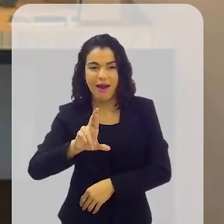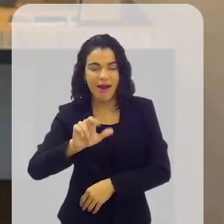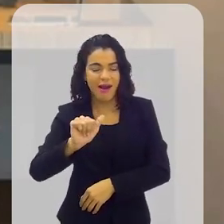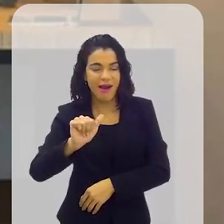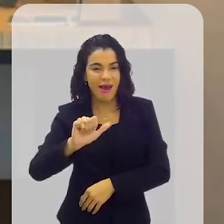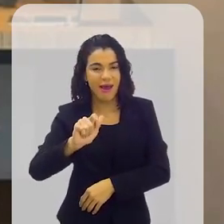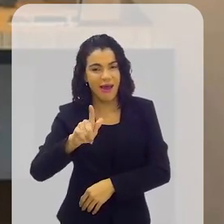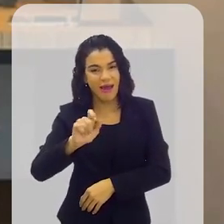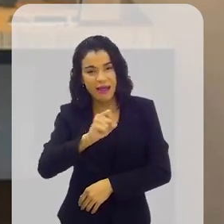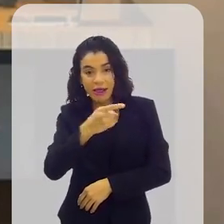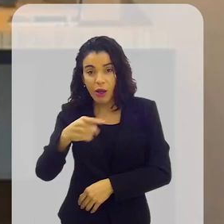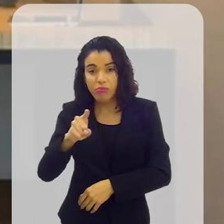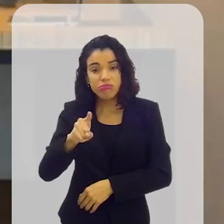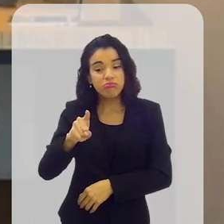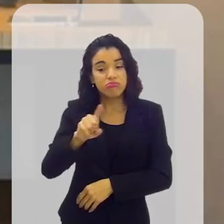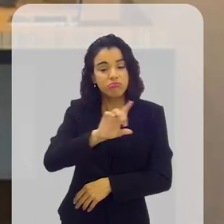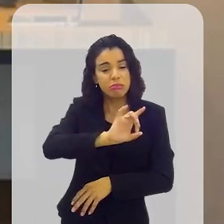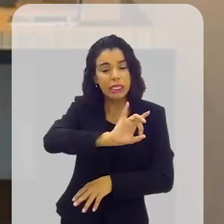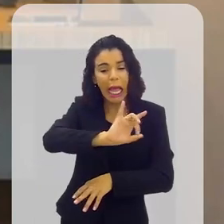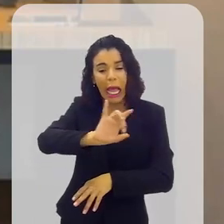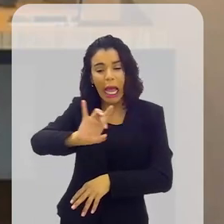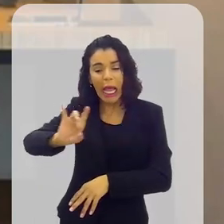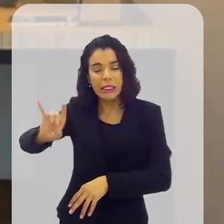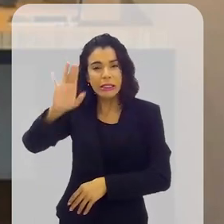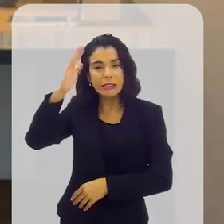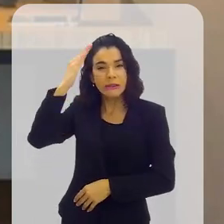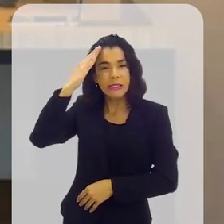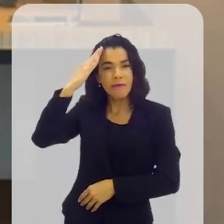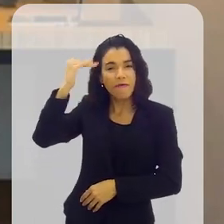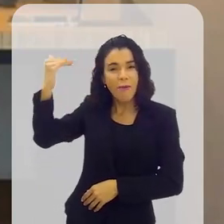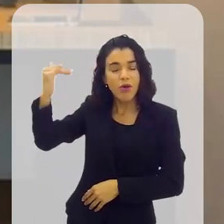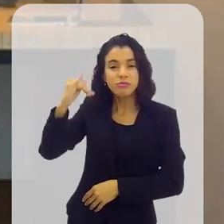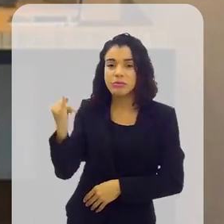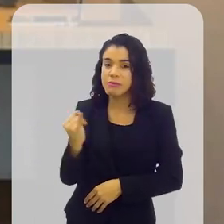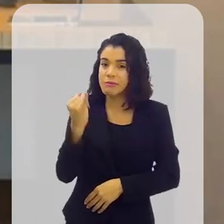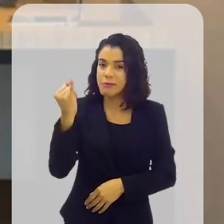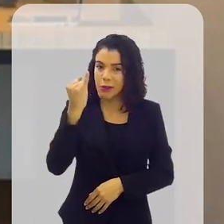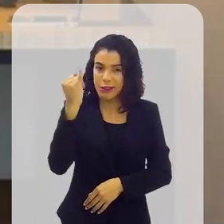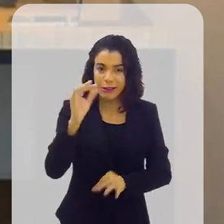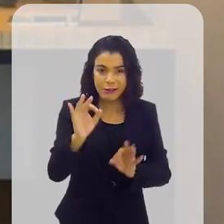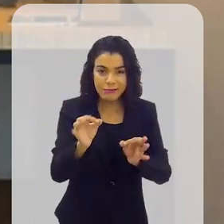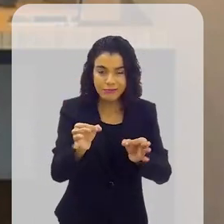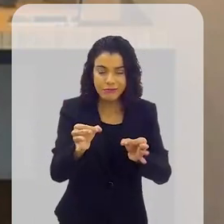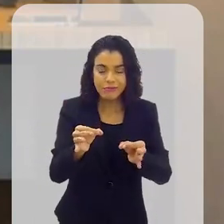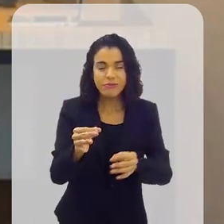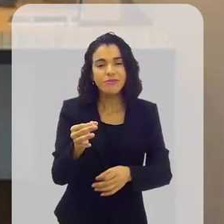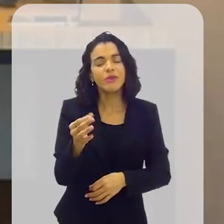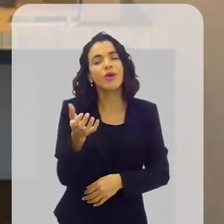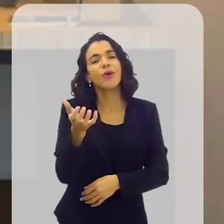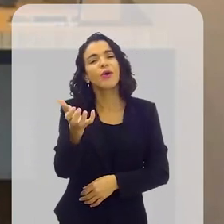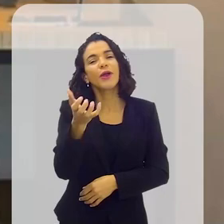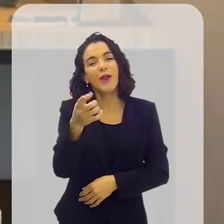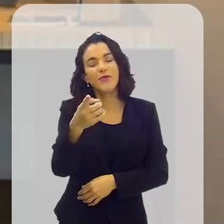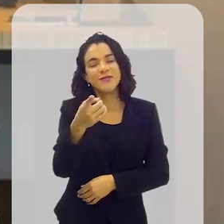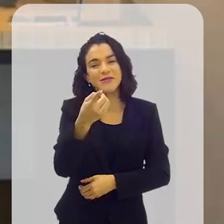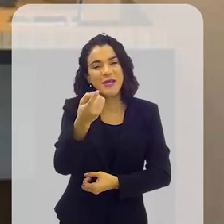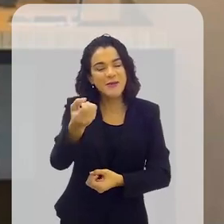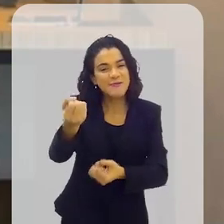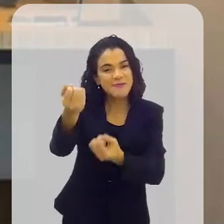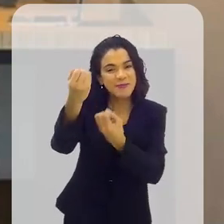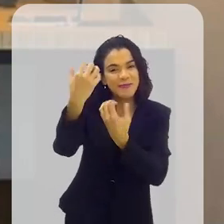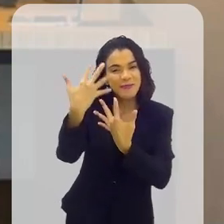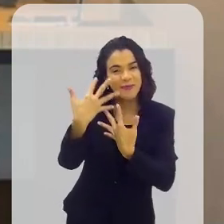Sombrinha, né, que são figuras tão importantes também nessa história. E aí eu queria que